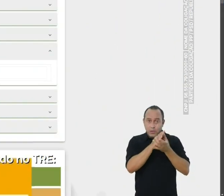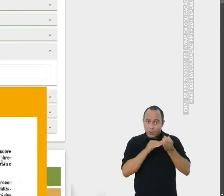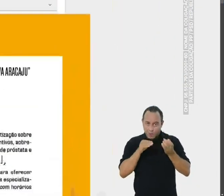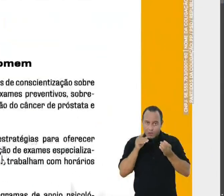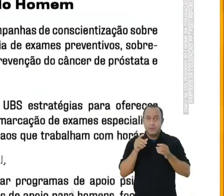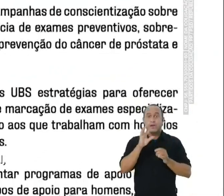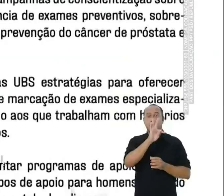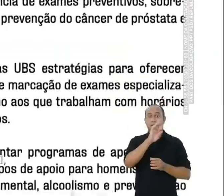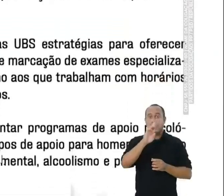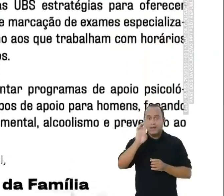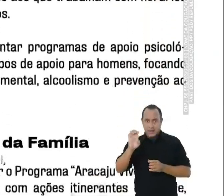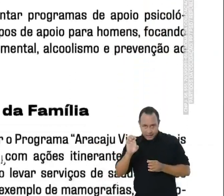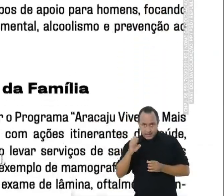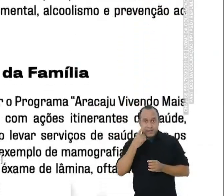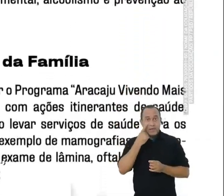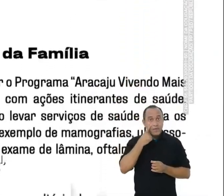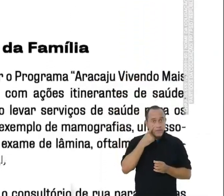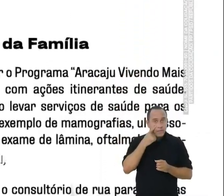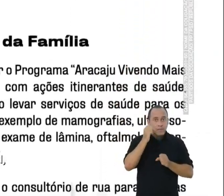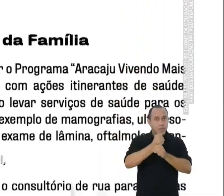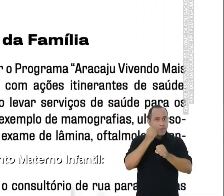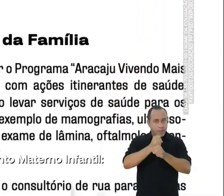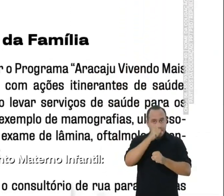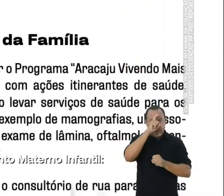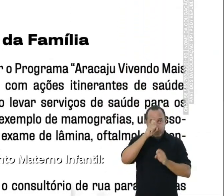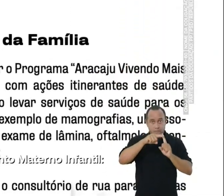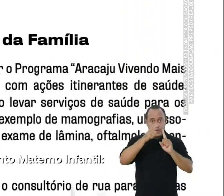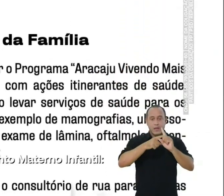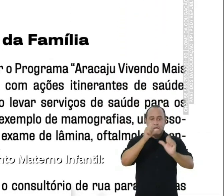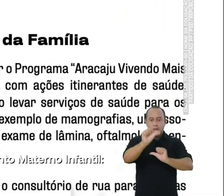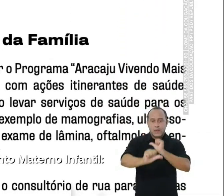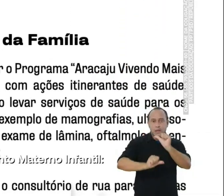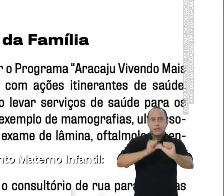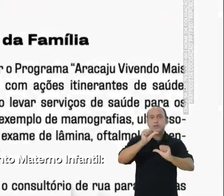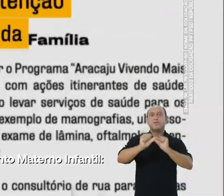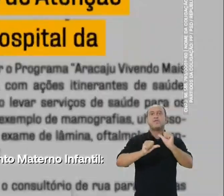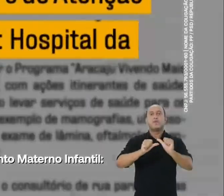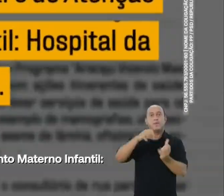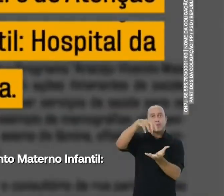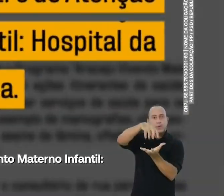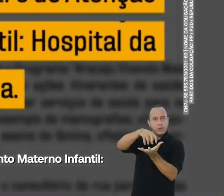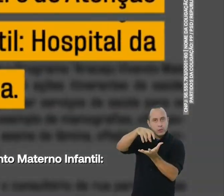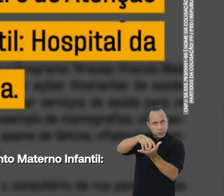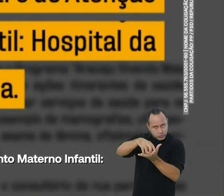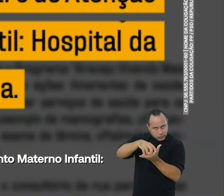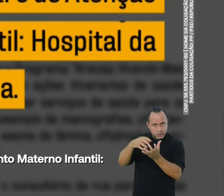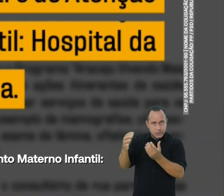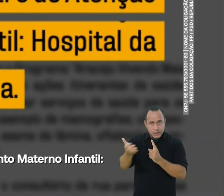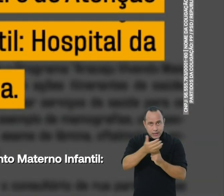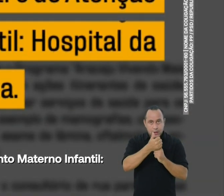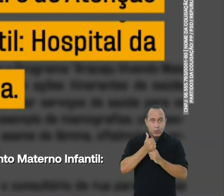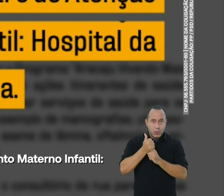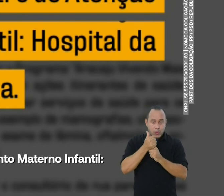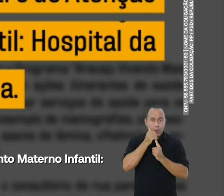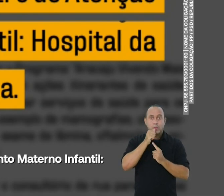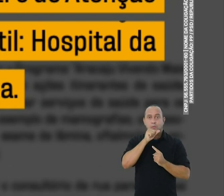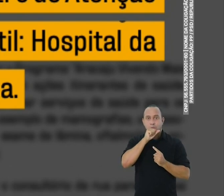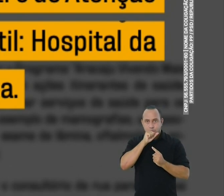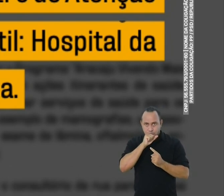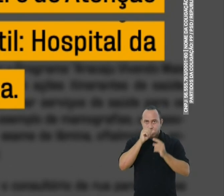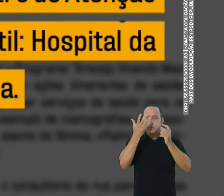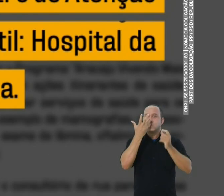TRE. Reformular a maternidade municipal, transformando-a em um centro de atenção e acolhimento